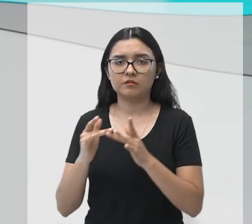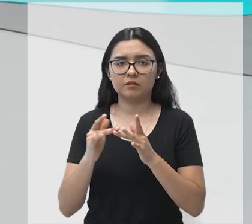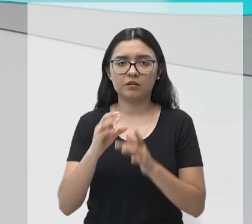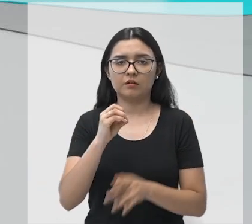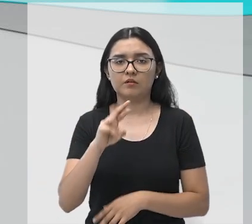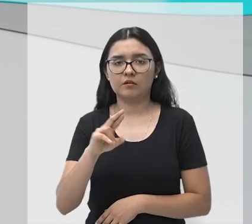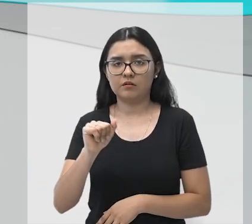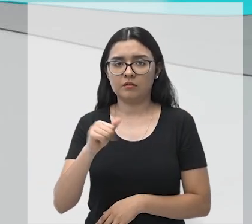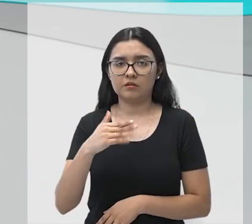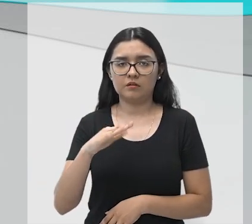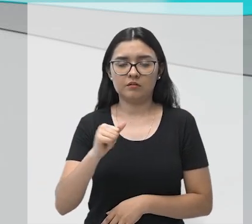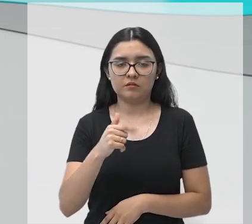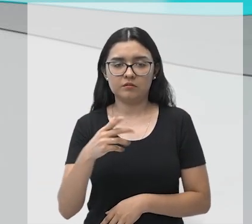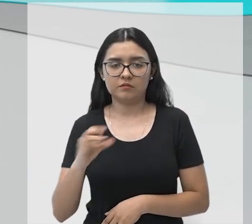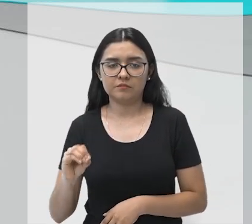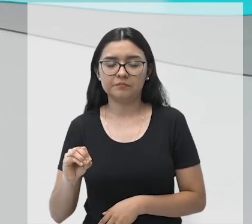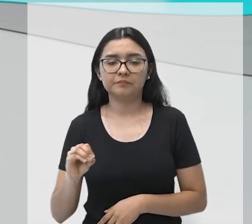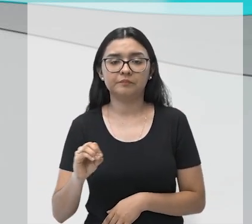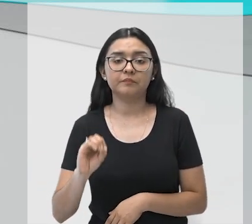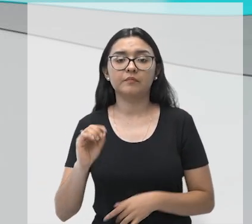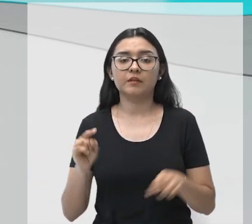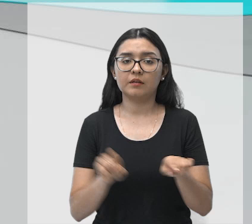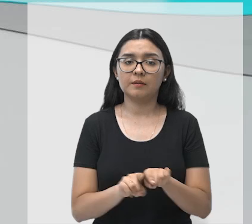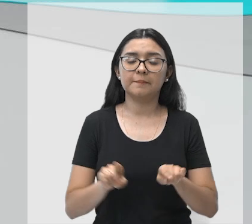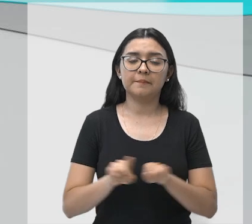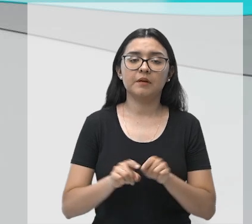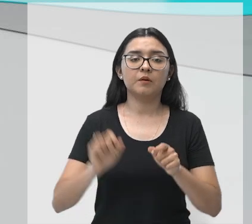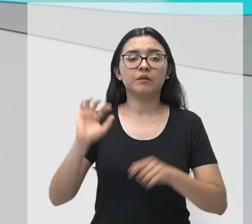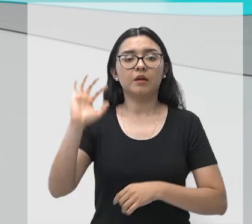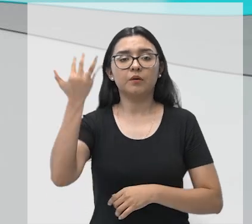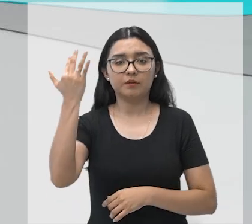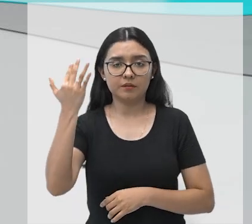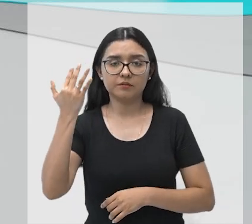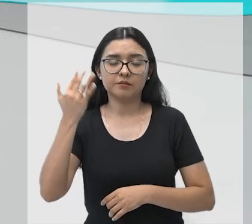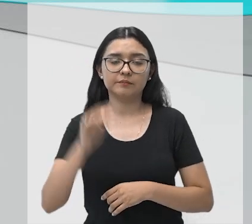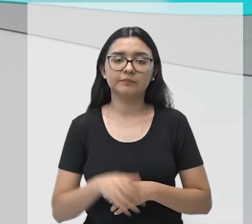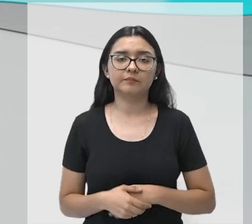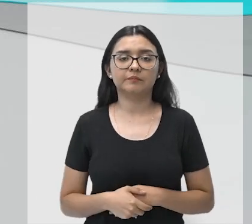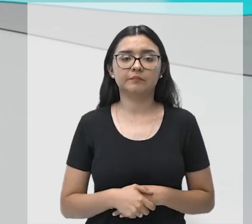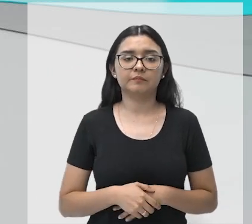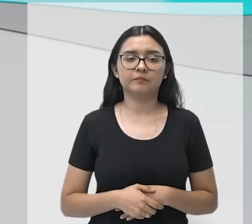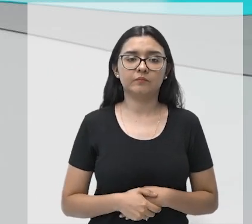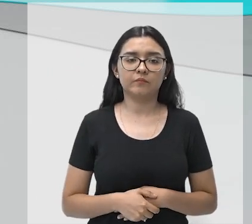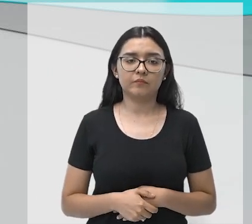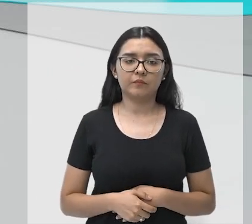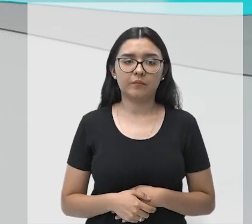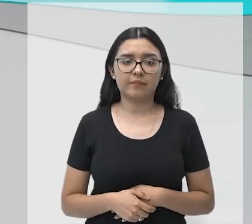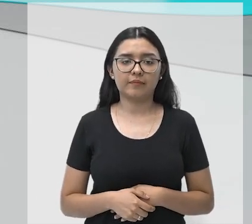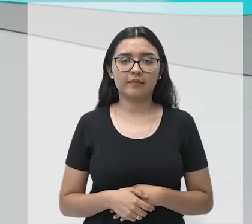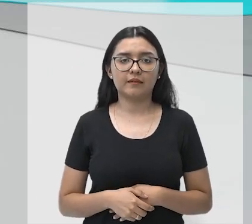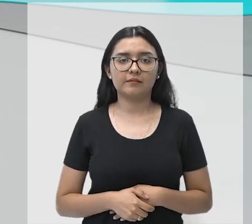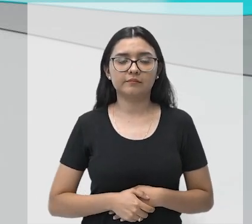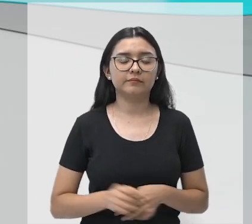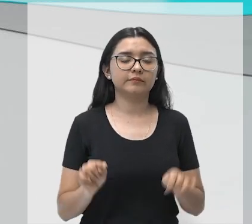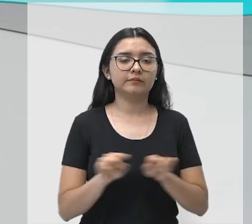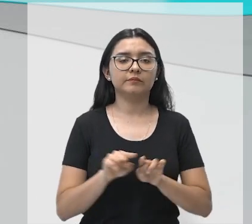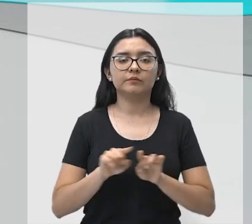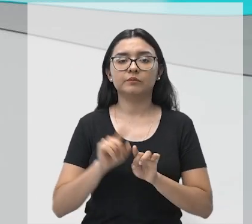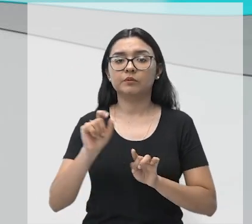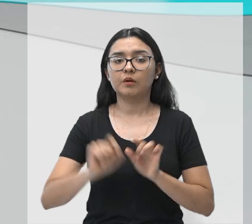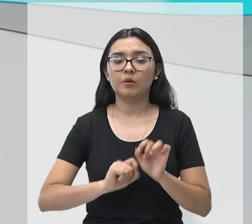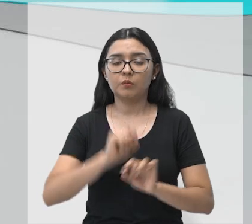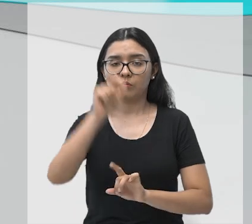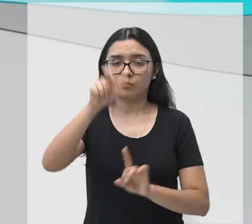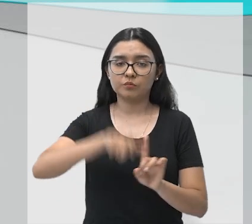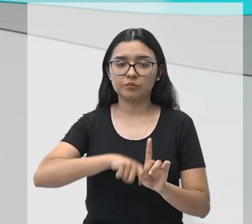aliás. E what is happening, e o que está acontecendo. Or what subject is, o que é então um sujeito.